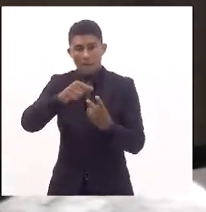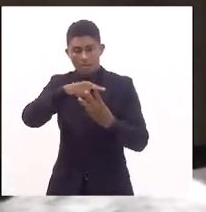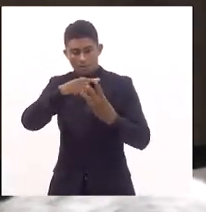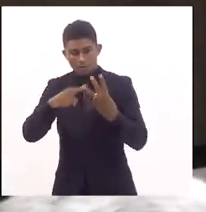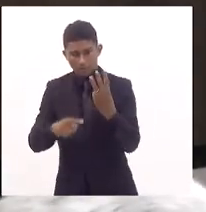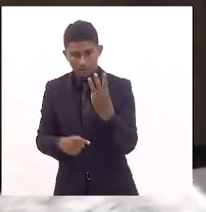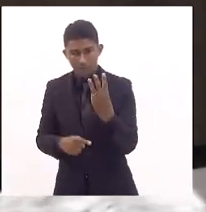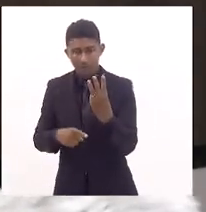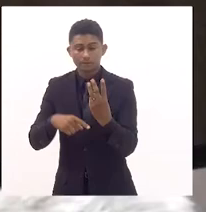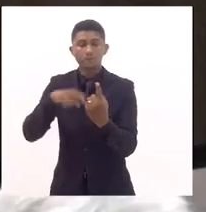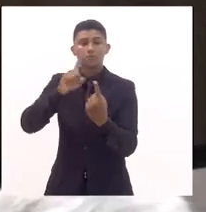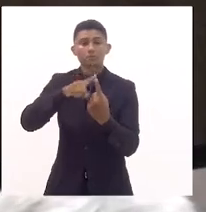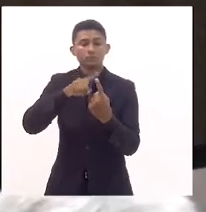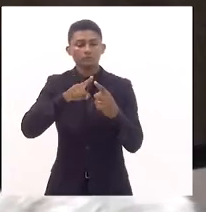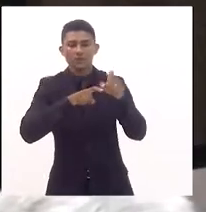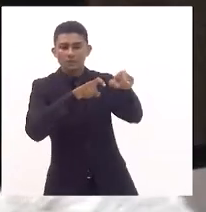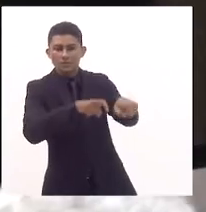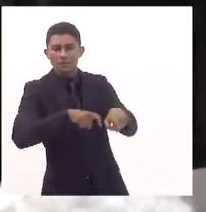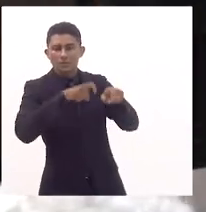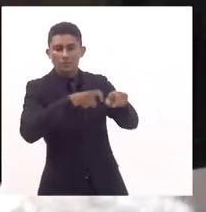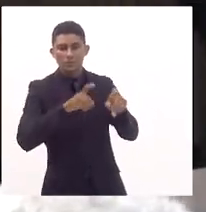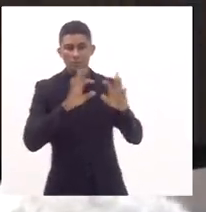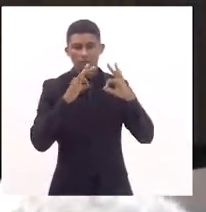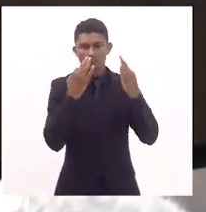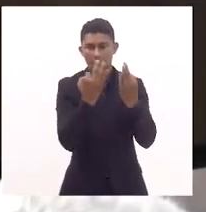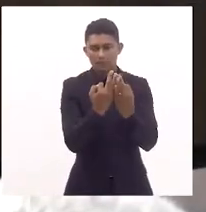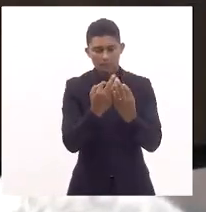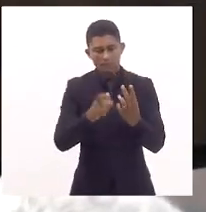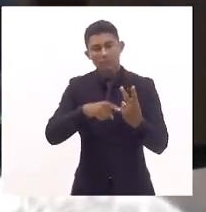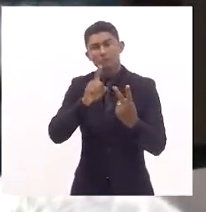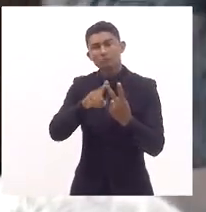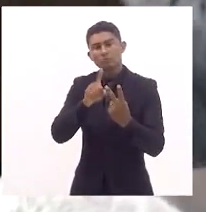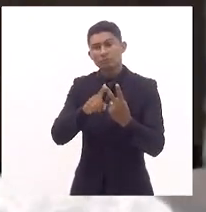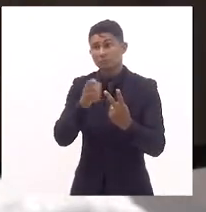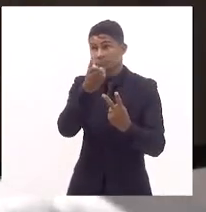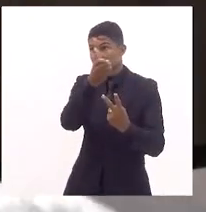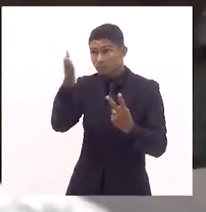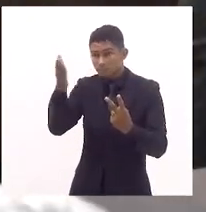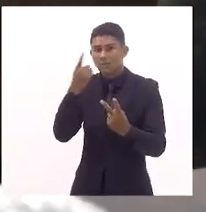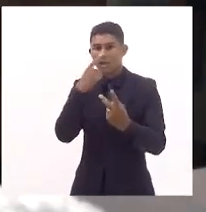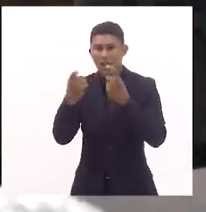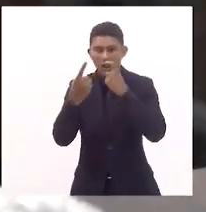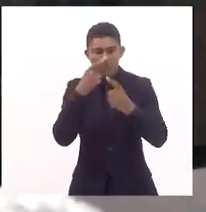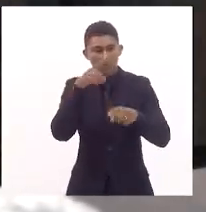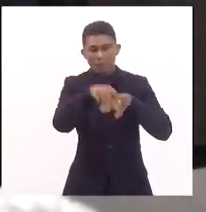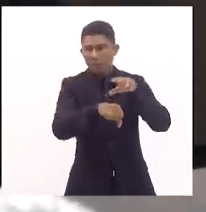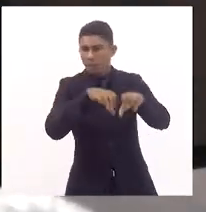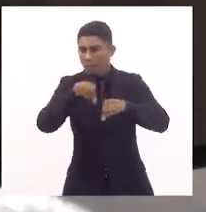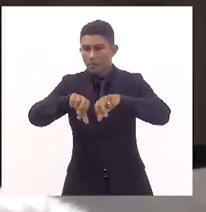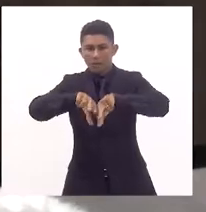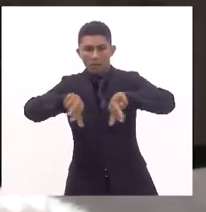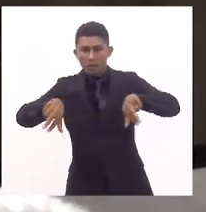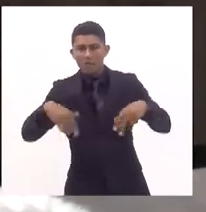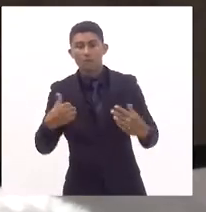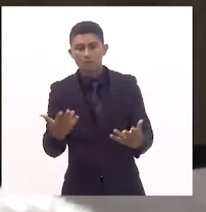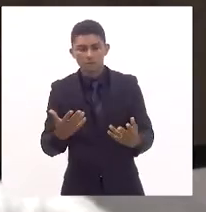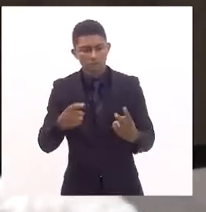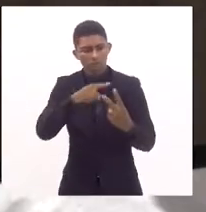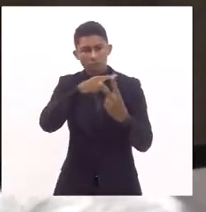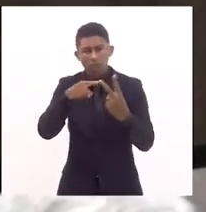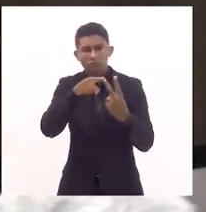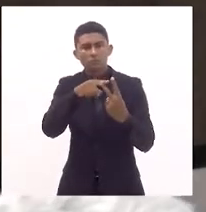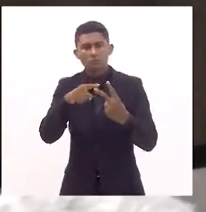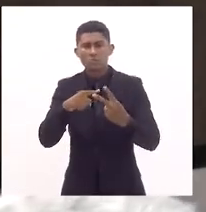companheiros e companheiras da agricultura familiar e os catadores e catadoras, que foram construindo